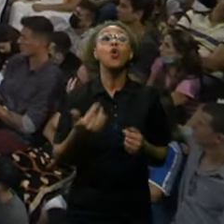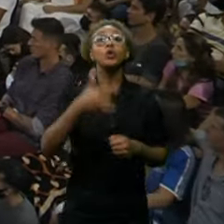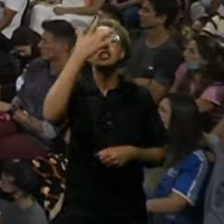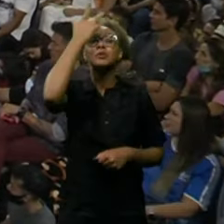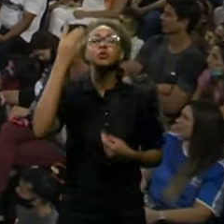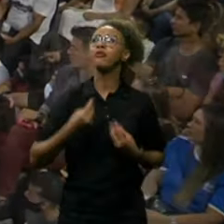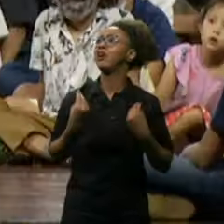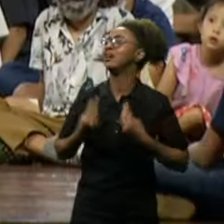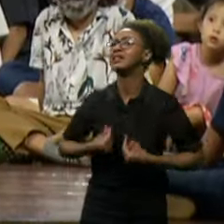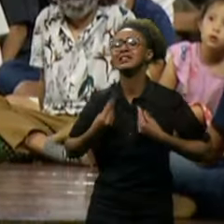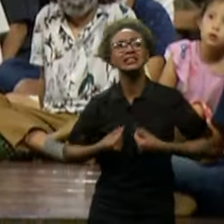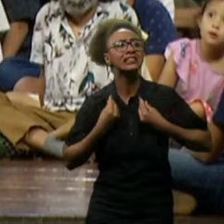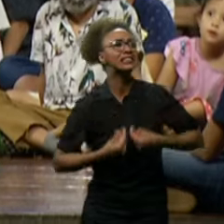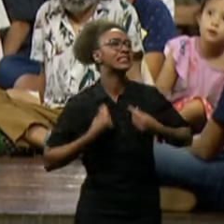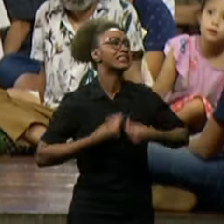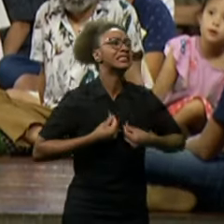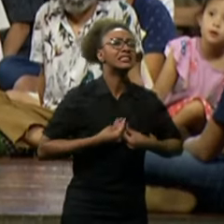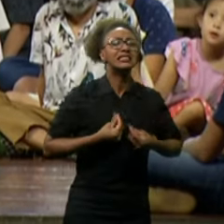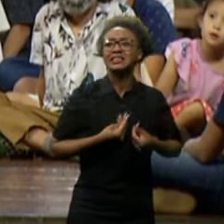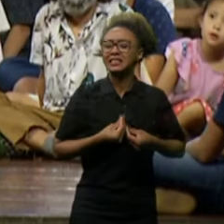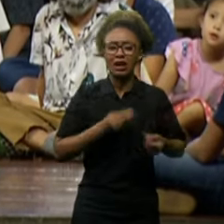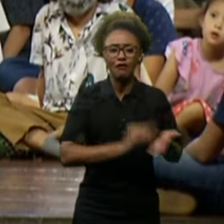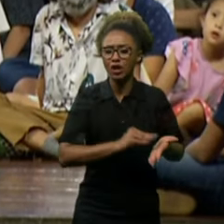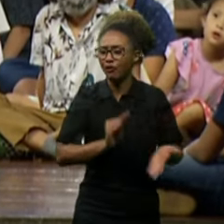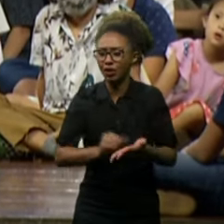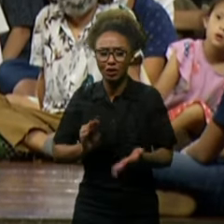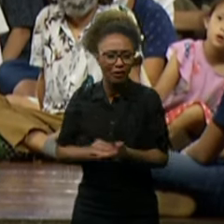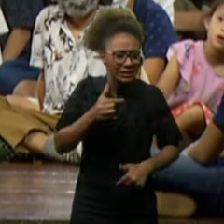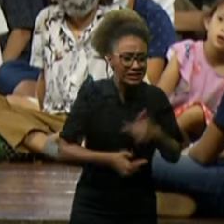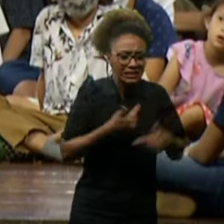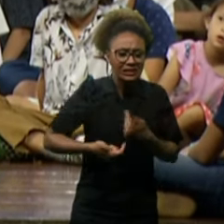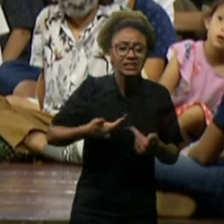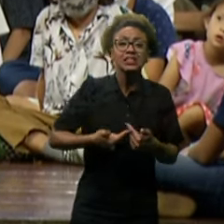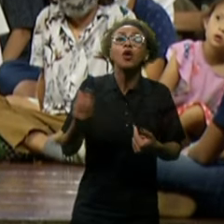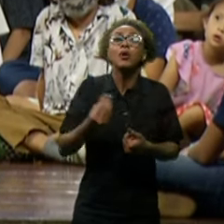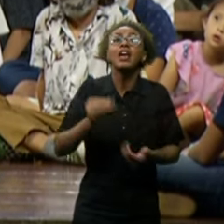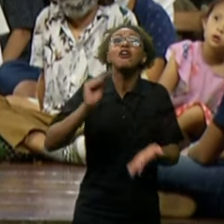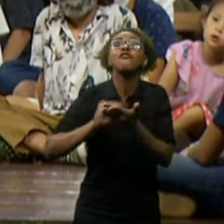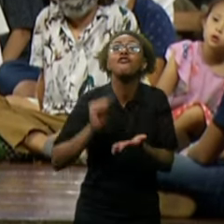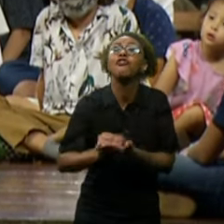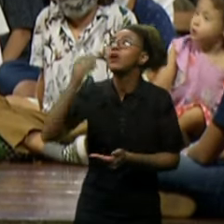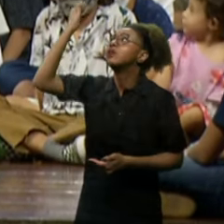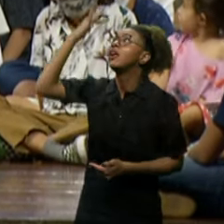silêncio na alma porque não consegue justificar na graça de Deus